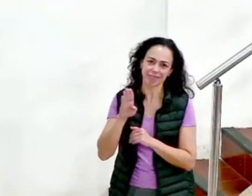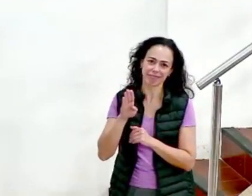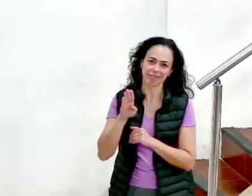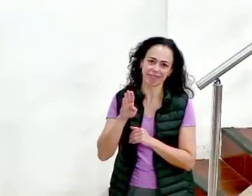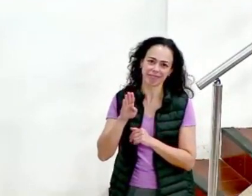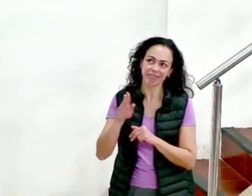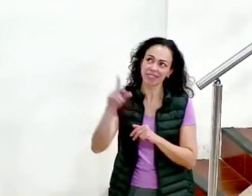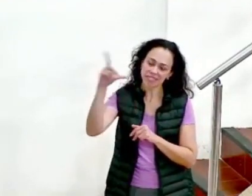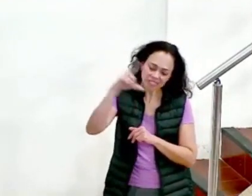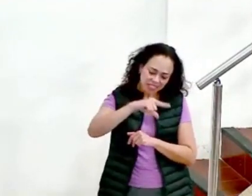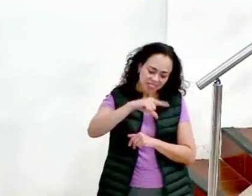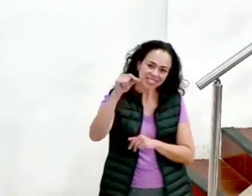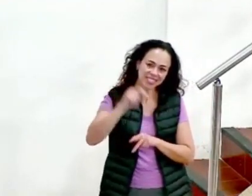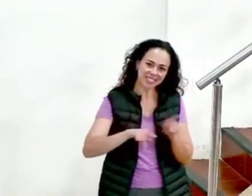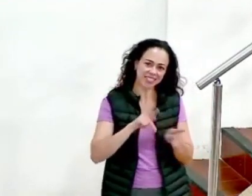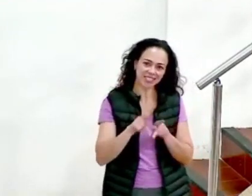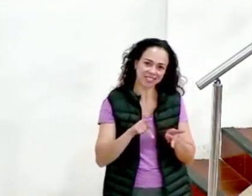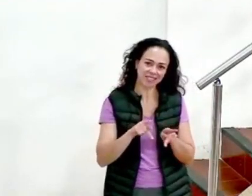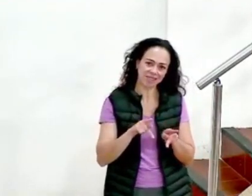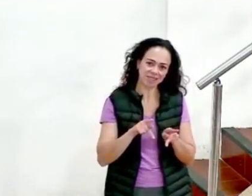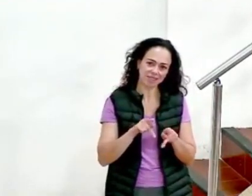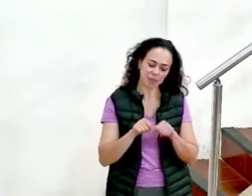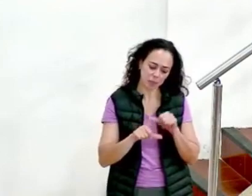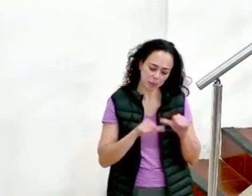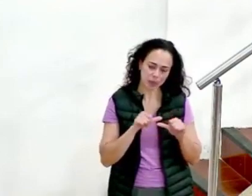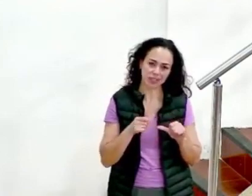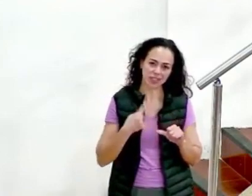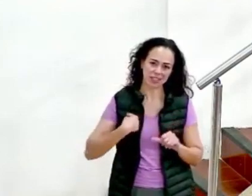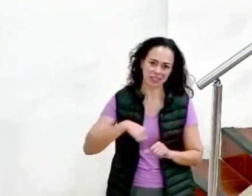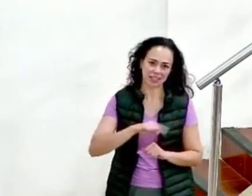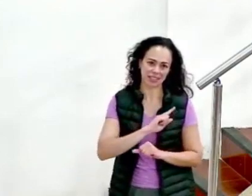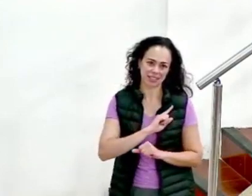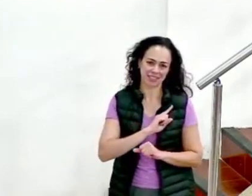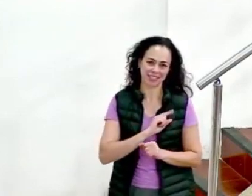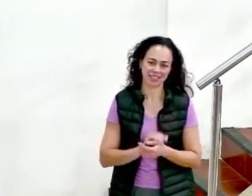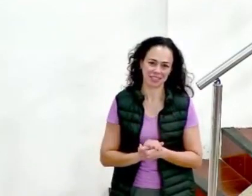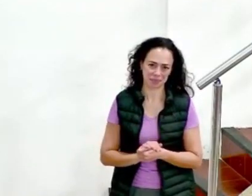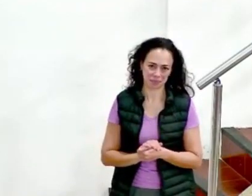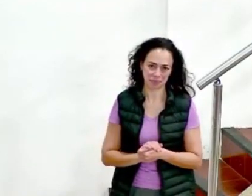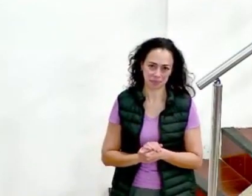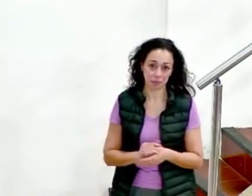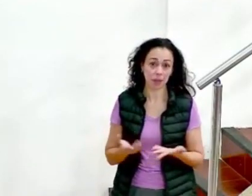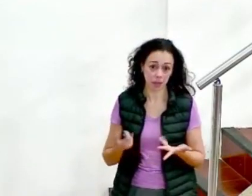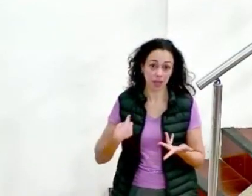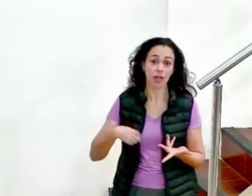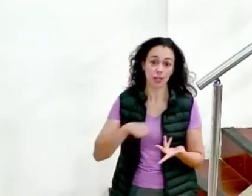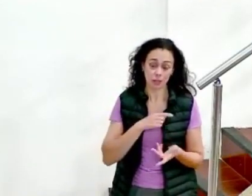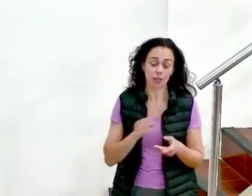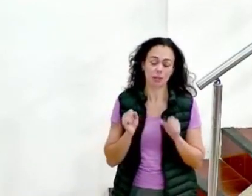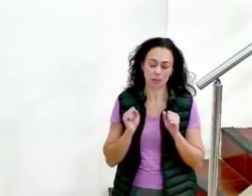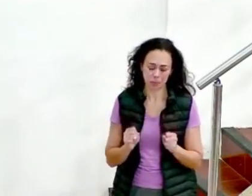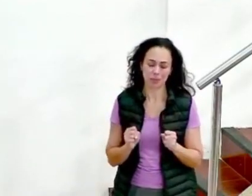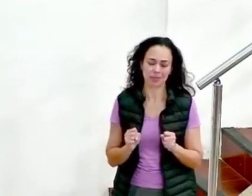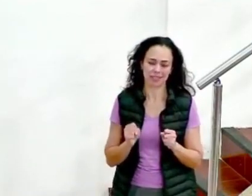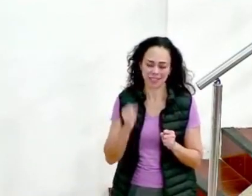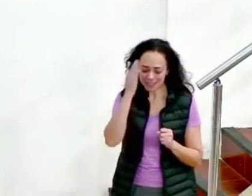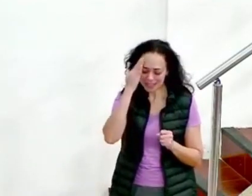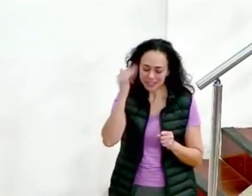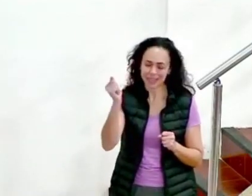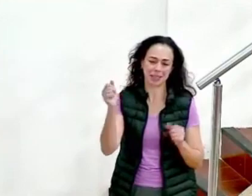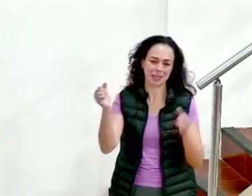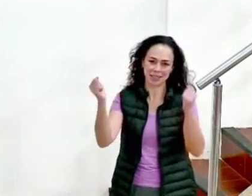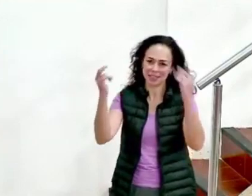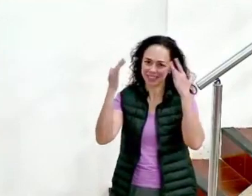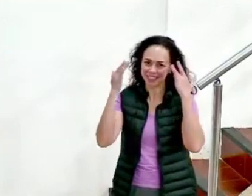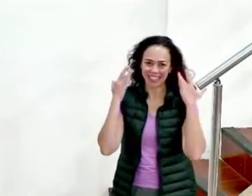a realidade daquilo que ele fez em nós. Nós podemos ter a bênção da vida, porque a vida